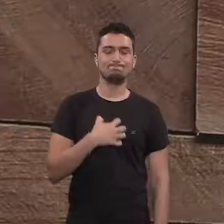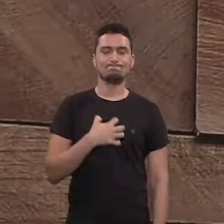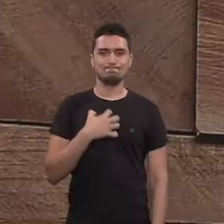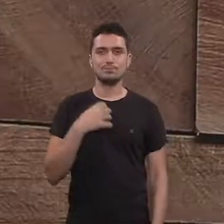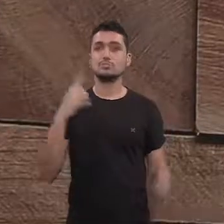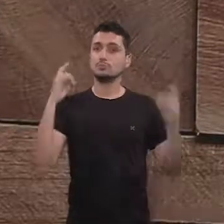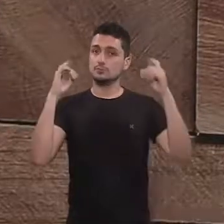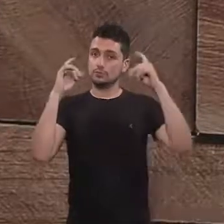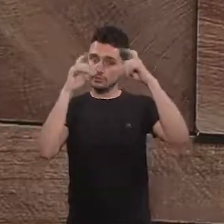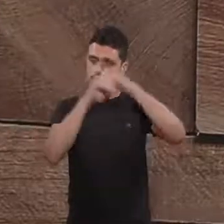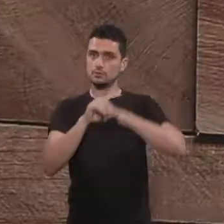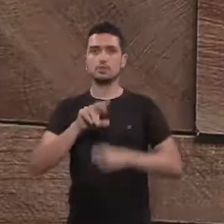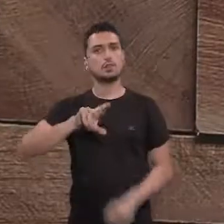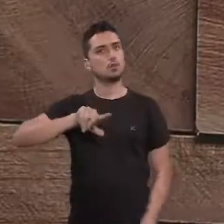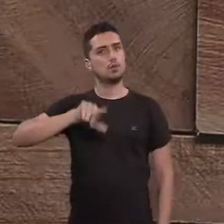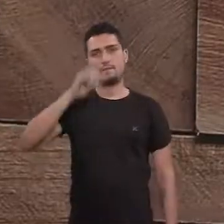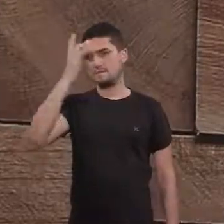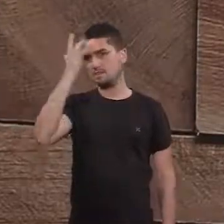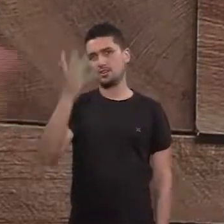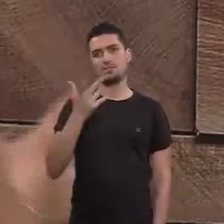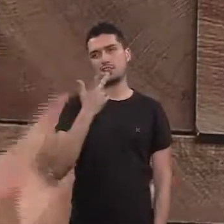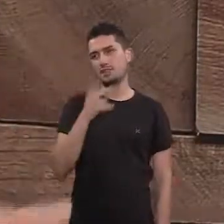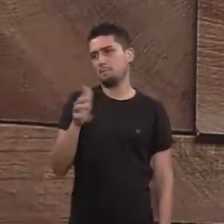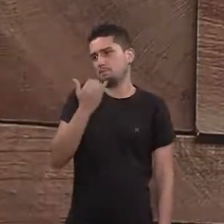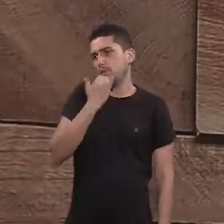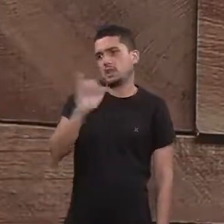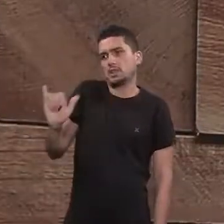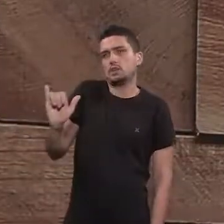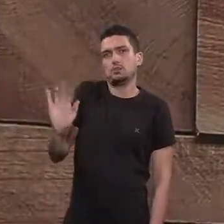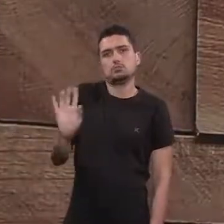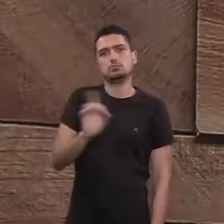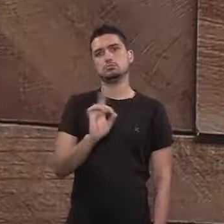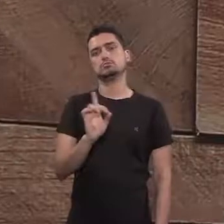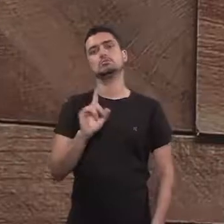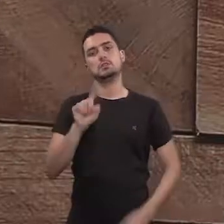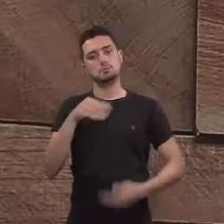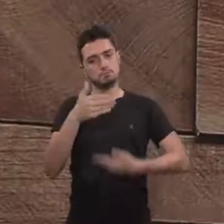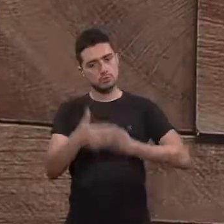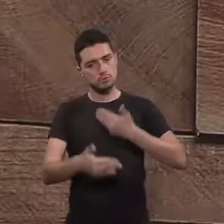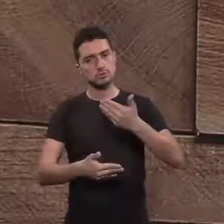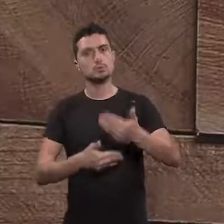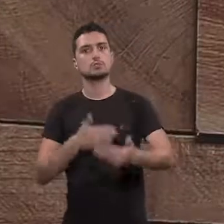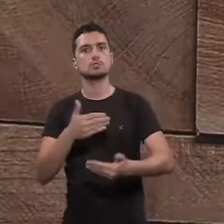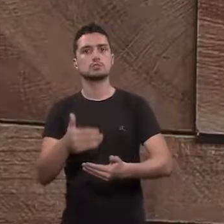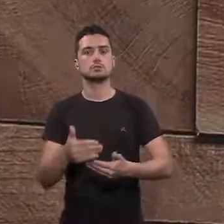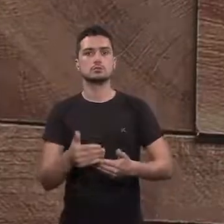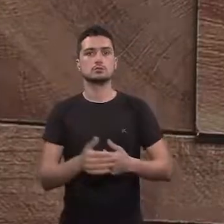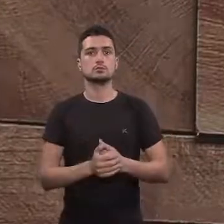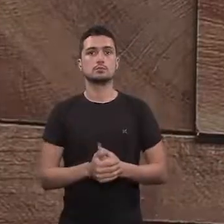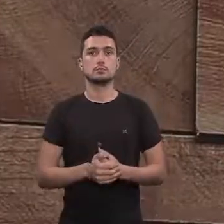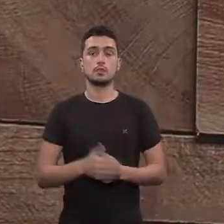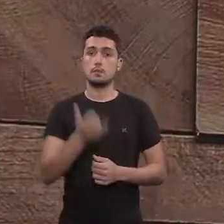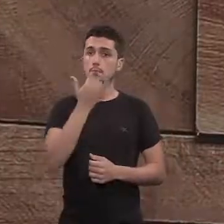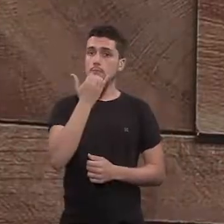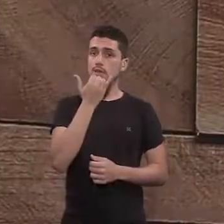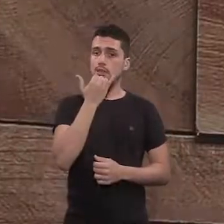de grande dificuldade, não é fácil. Só falar, não. Mas isso é um processo. Primeiro que o perdão é uma coisa